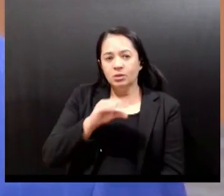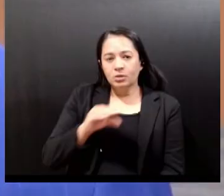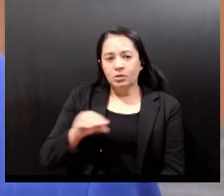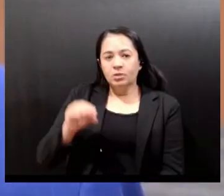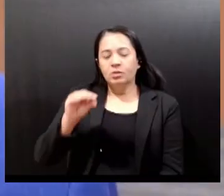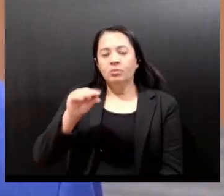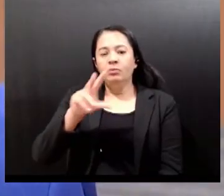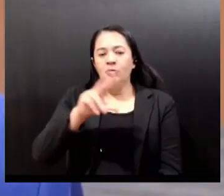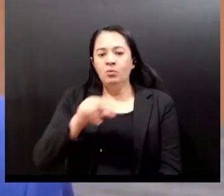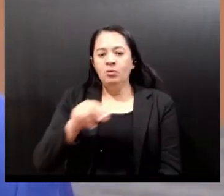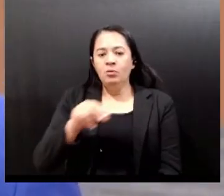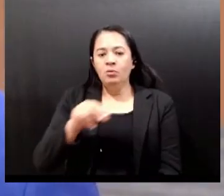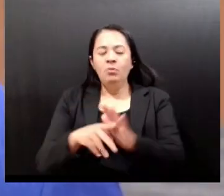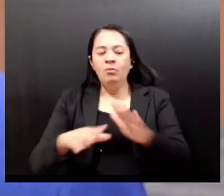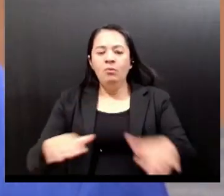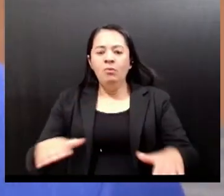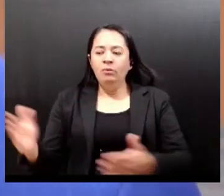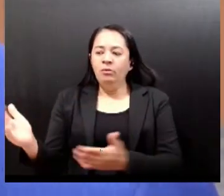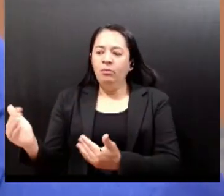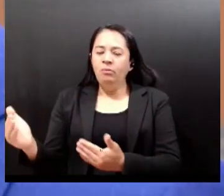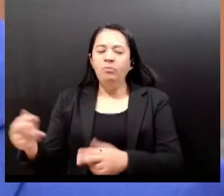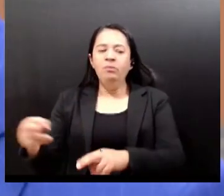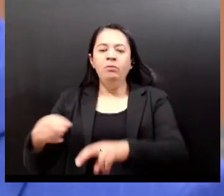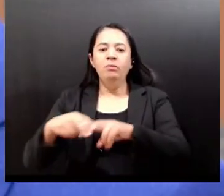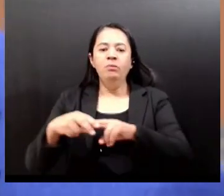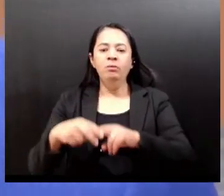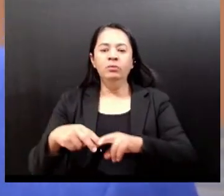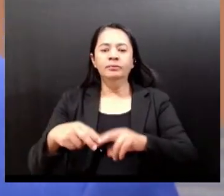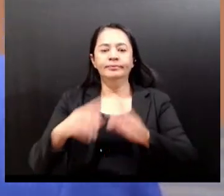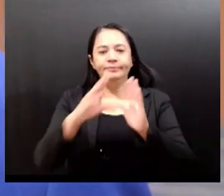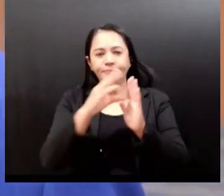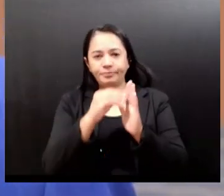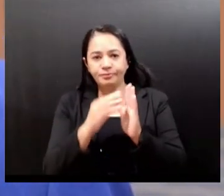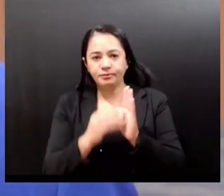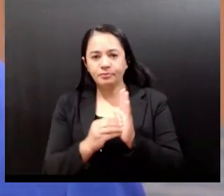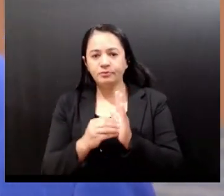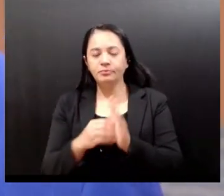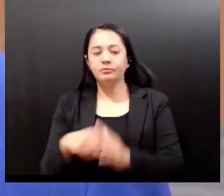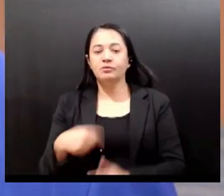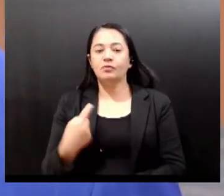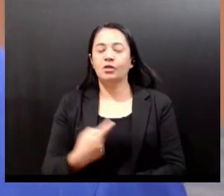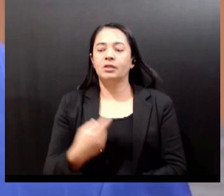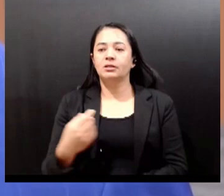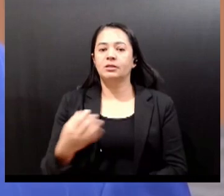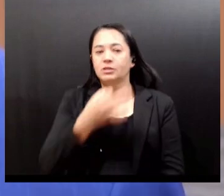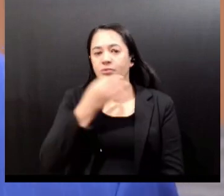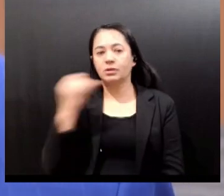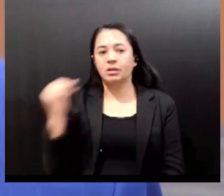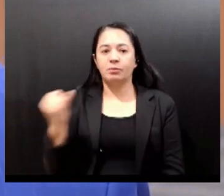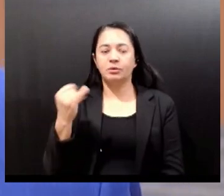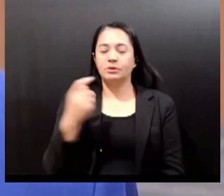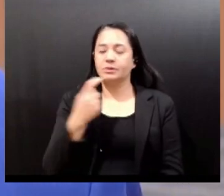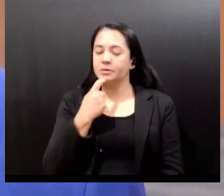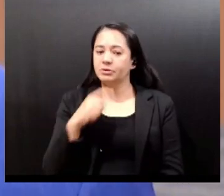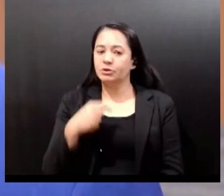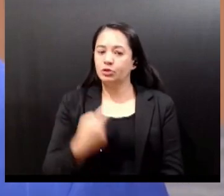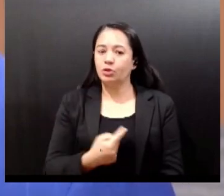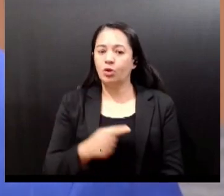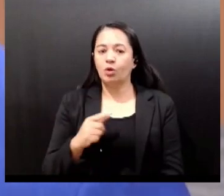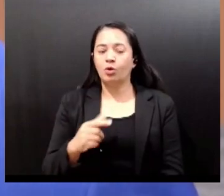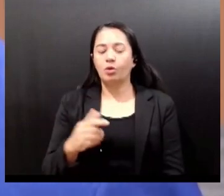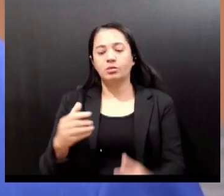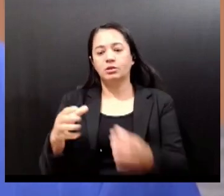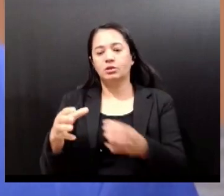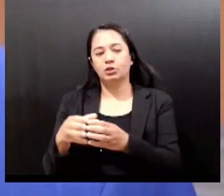isso, diante desse contexto e dessa polêmica nacional, eu acho que é importante aqui na cidade de Campinas a gente ter essa frente parlamentar